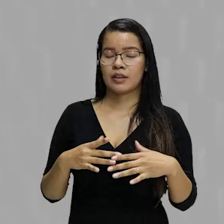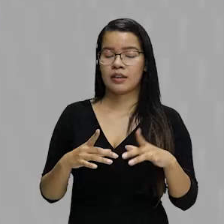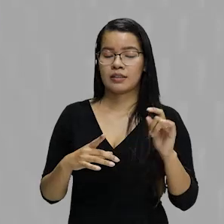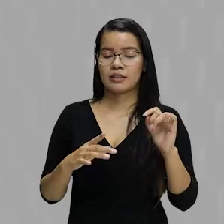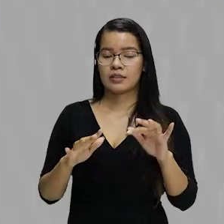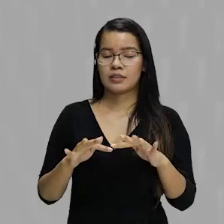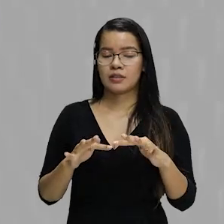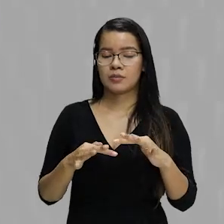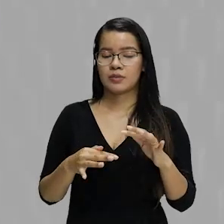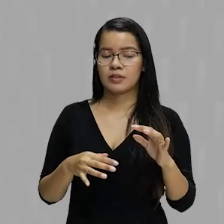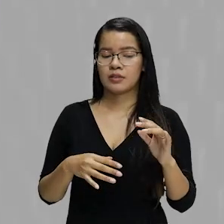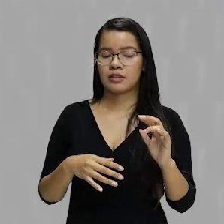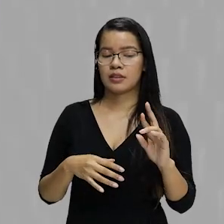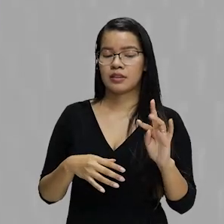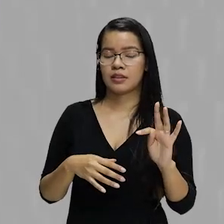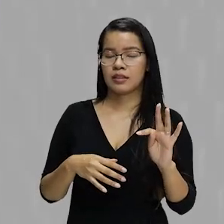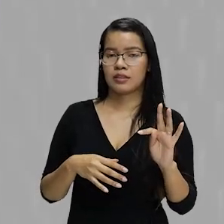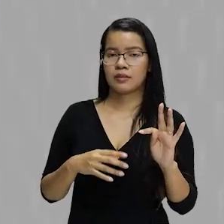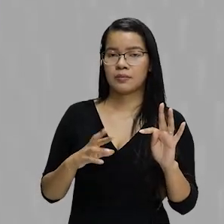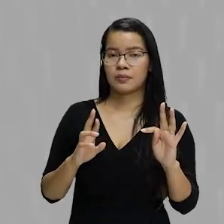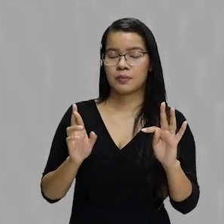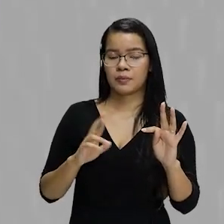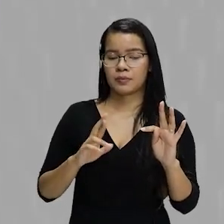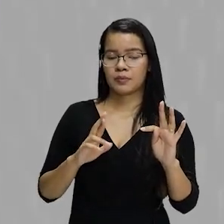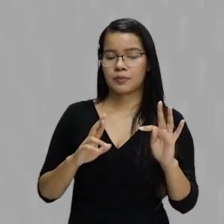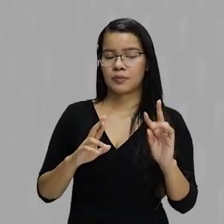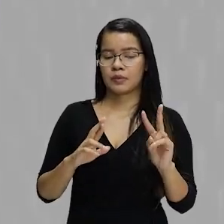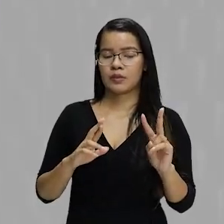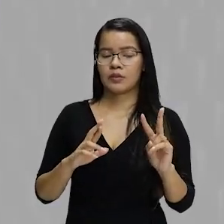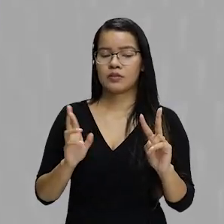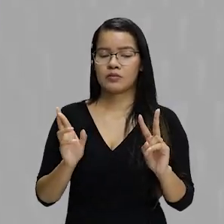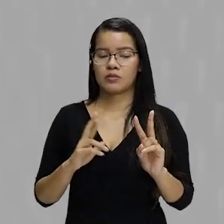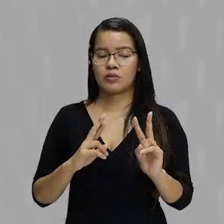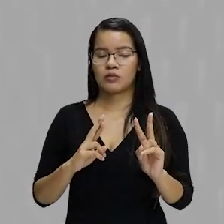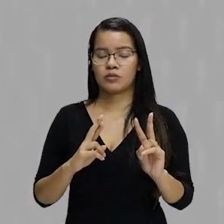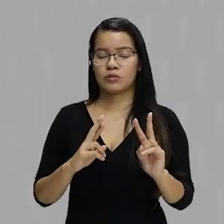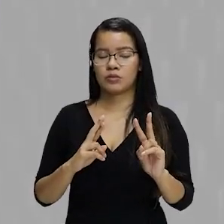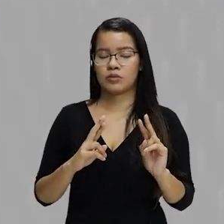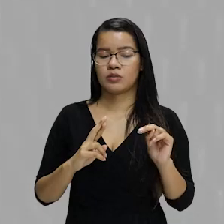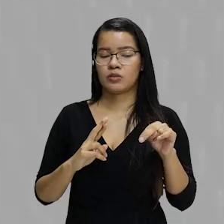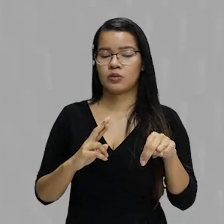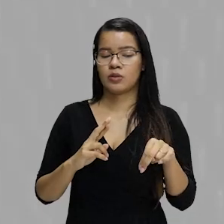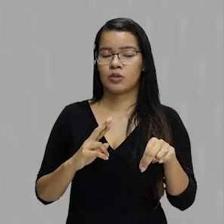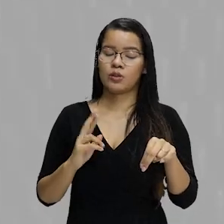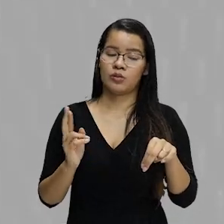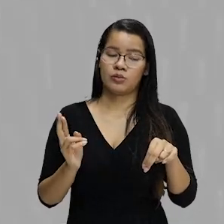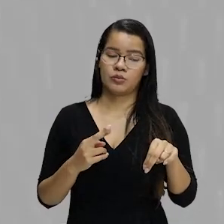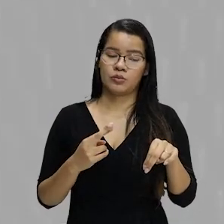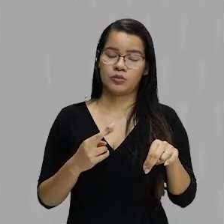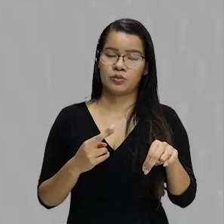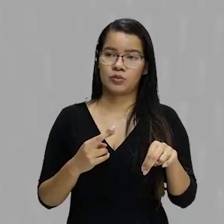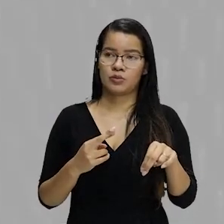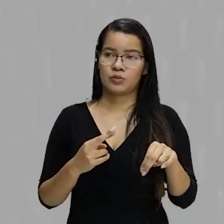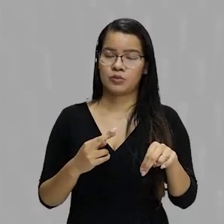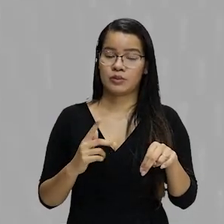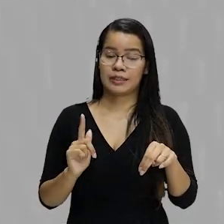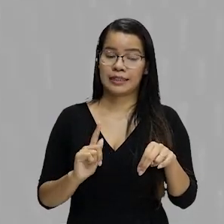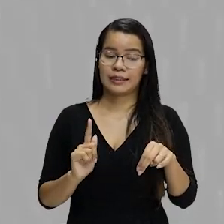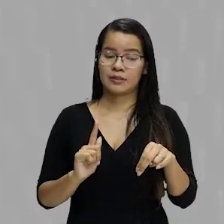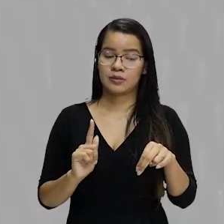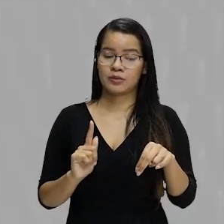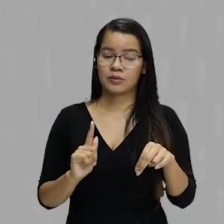Terra, rochoso, né? Vênus, rochoso. Netuno,